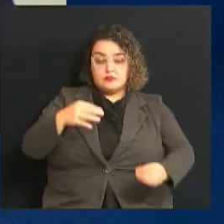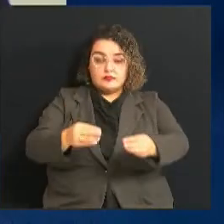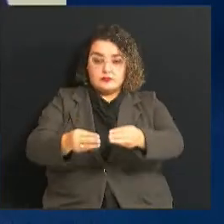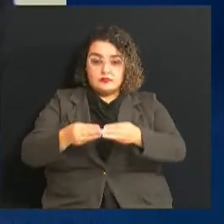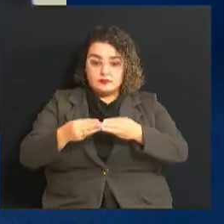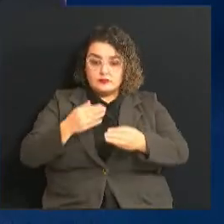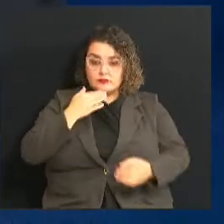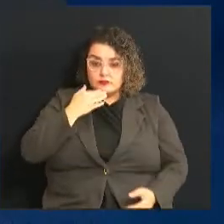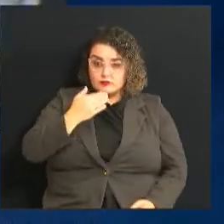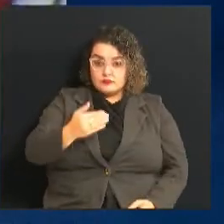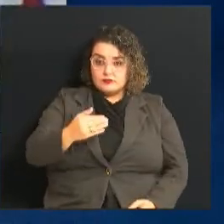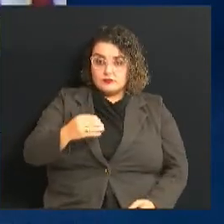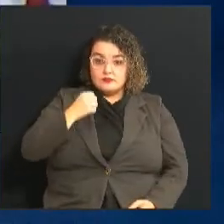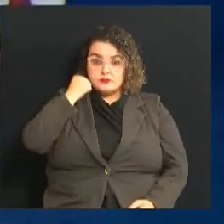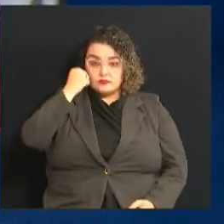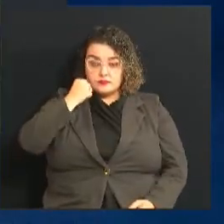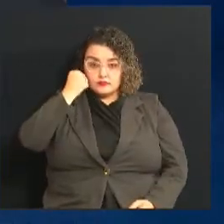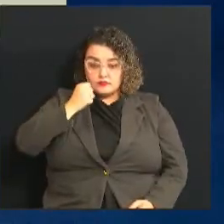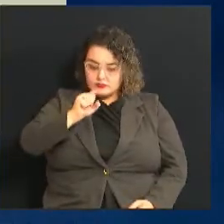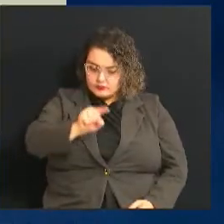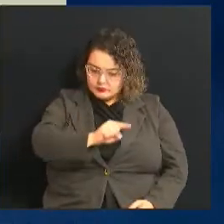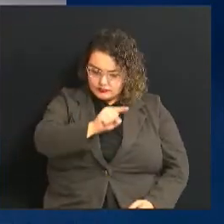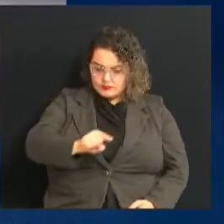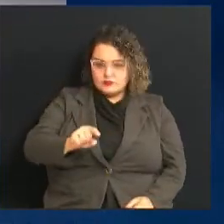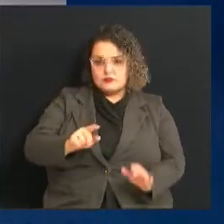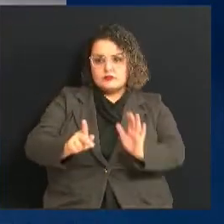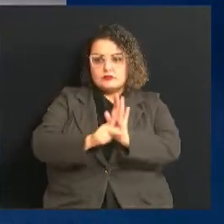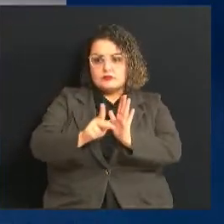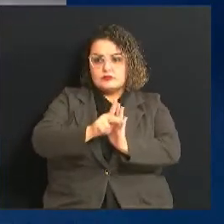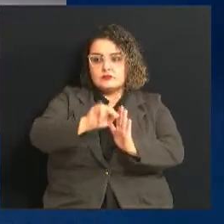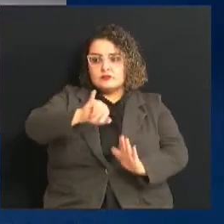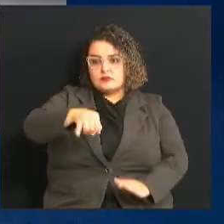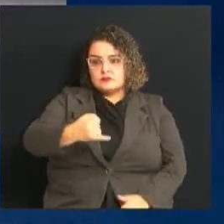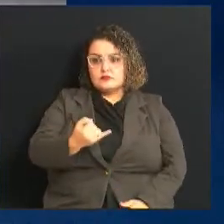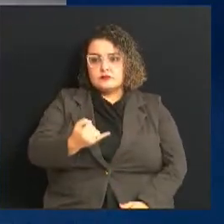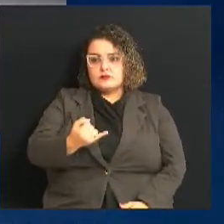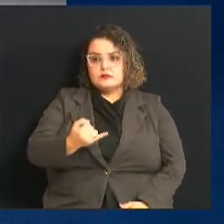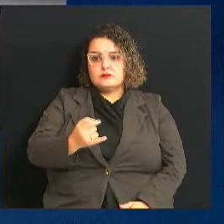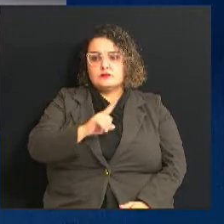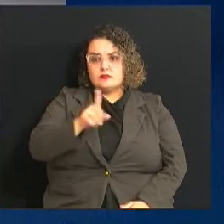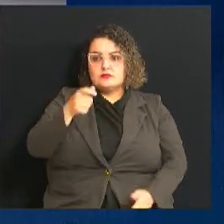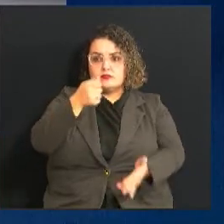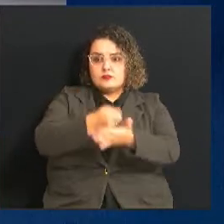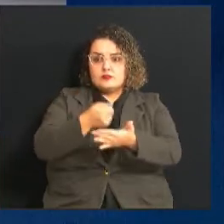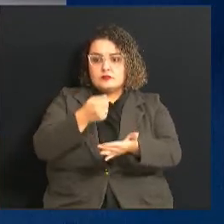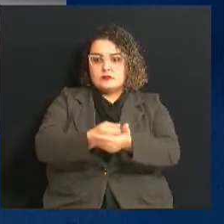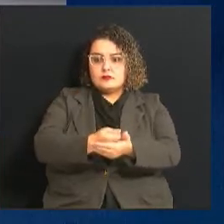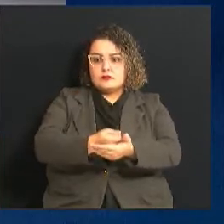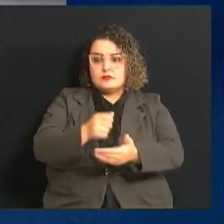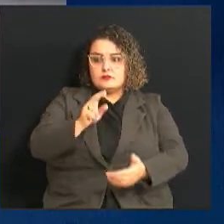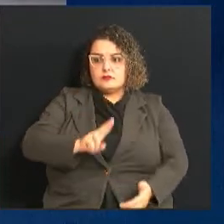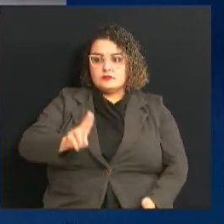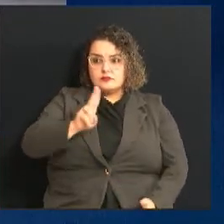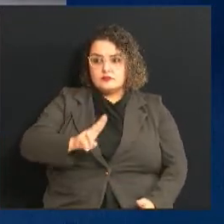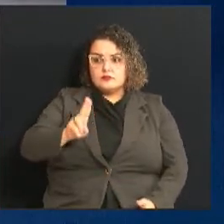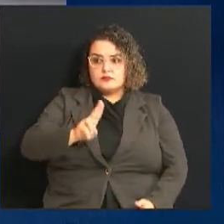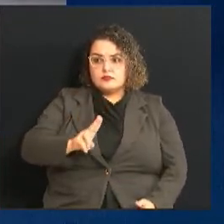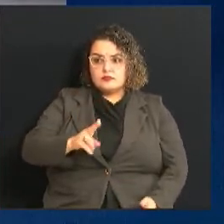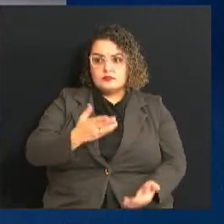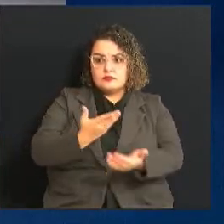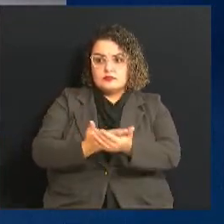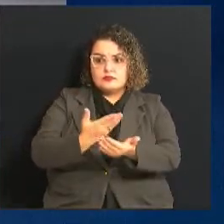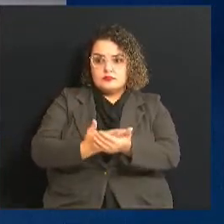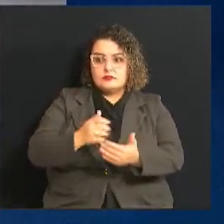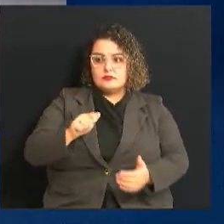ao Senado pela rejeição do projeto de lei que desobriga a necessidade de aulas em autoescola